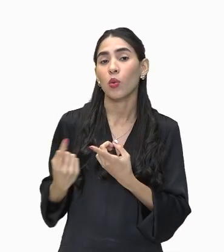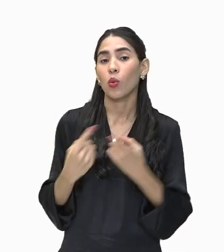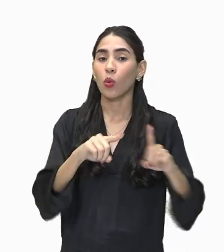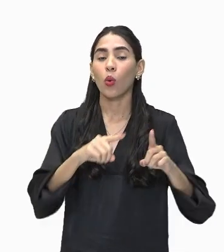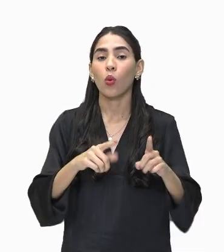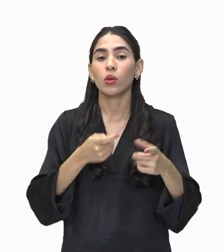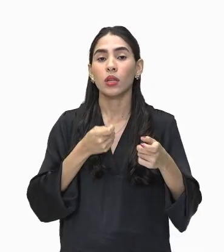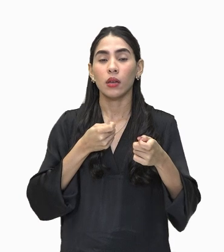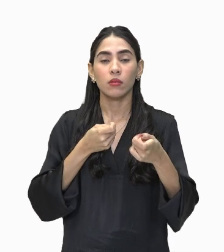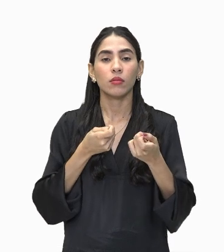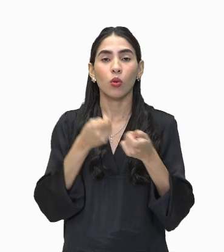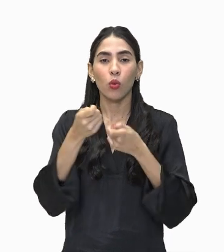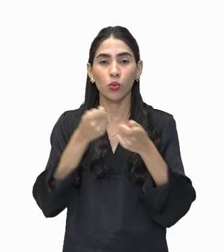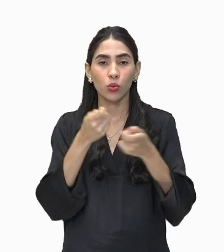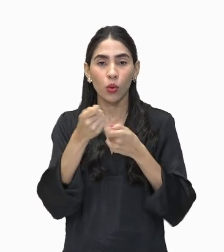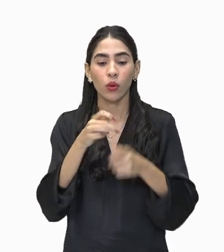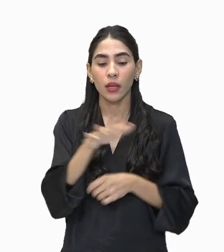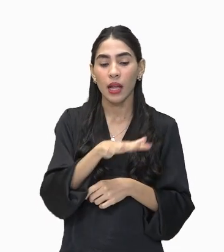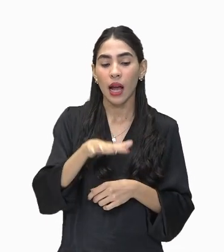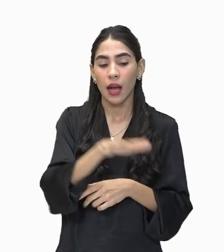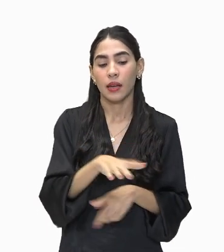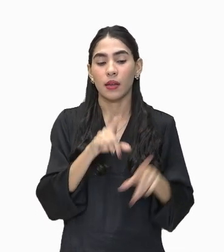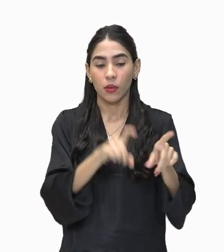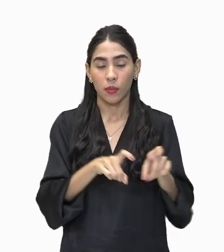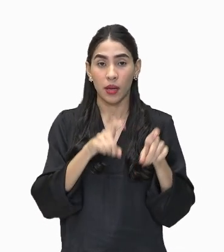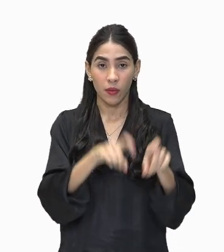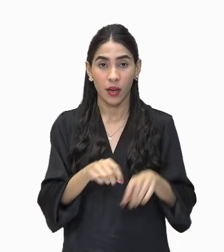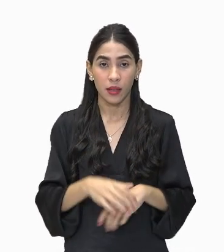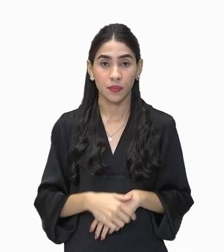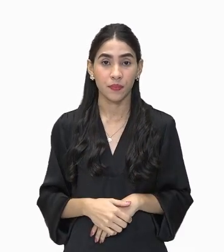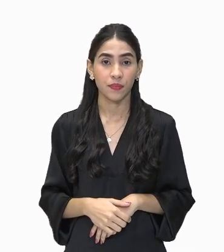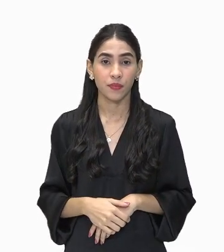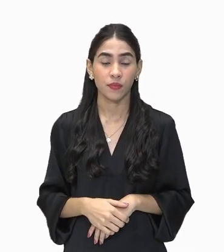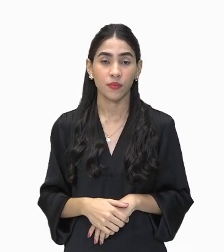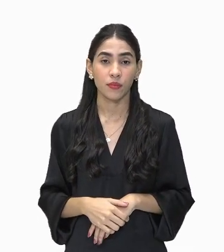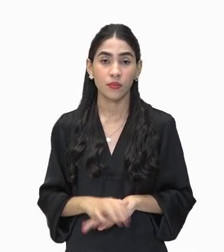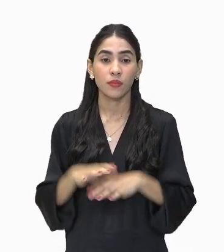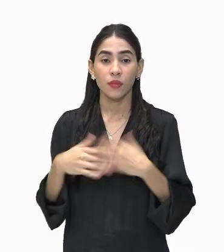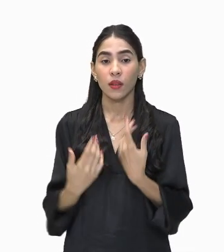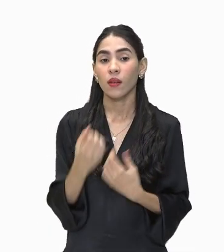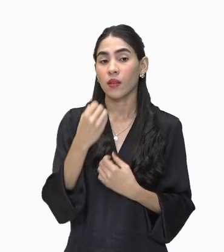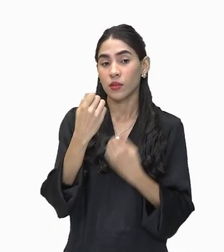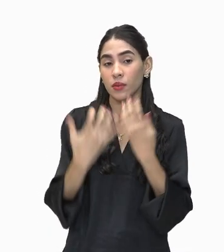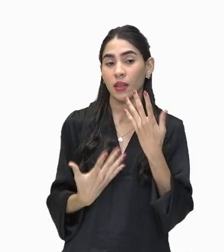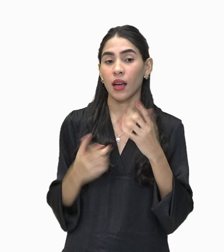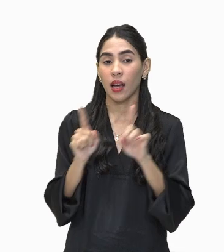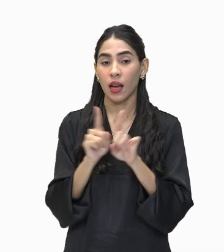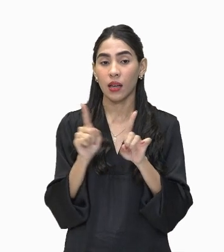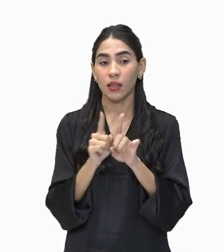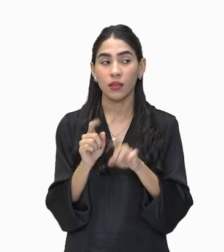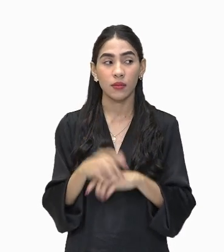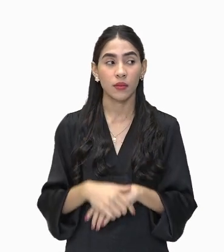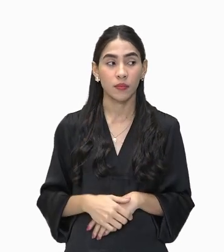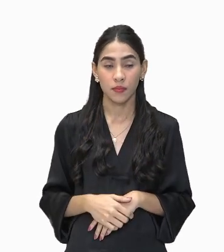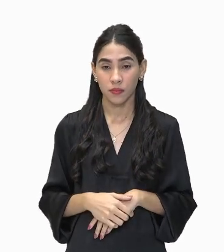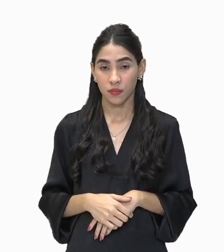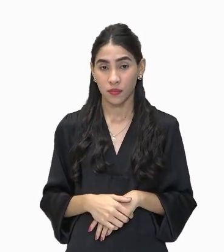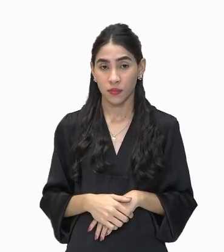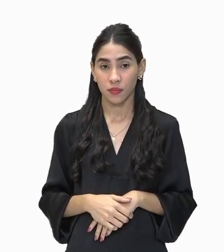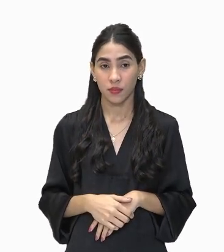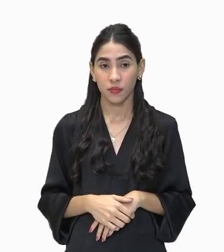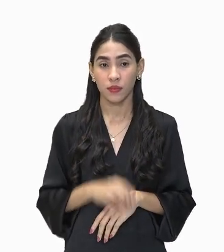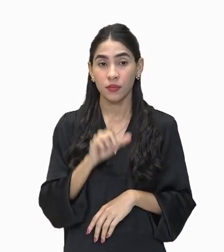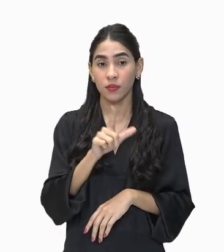mecanização do meio agropecuário, certo? E aí nós vamos falar um pouco da Liga